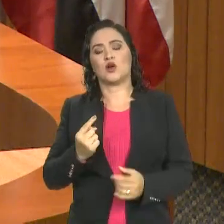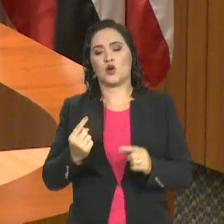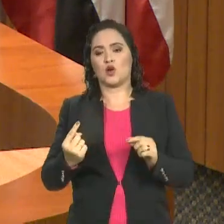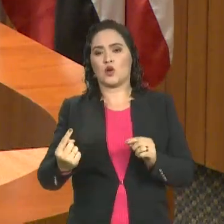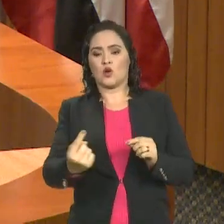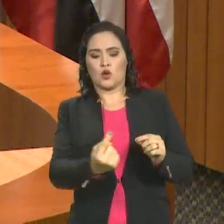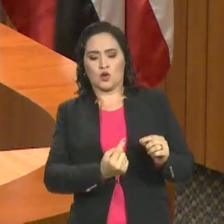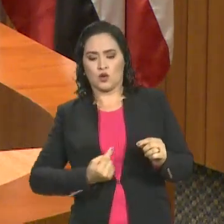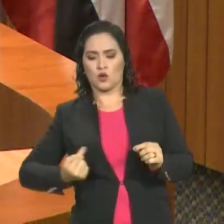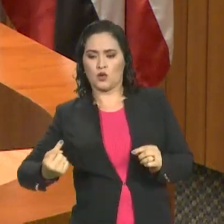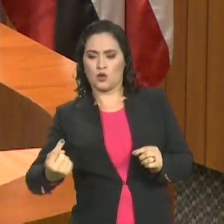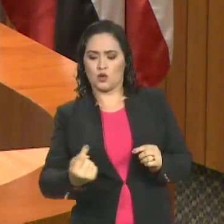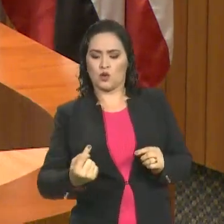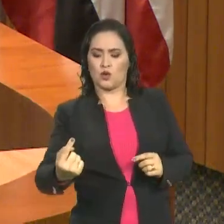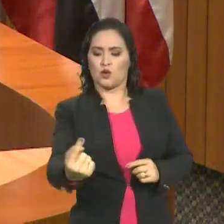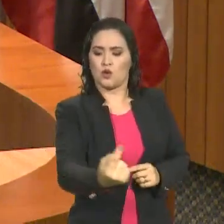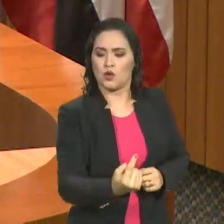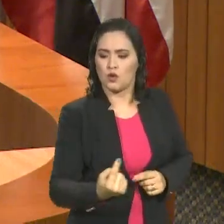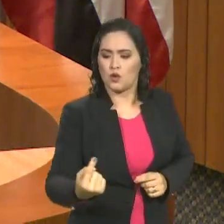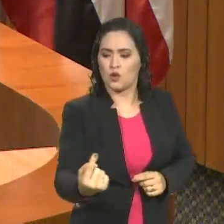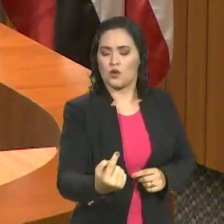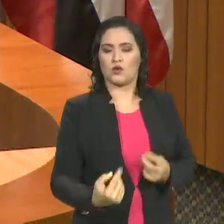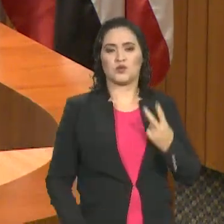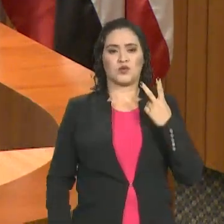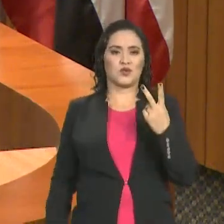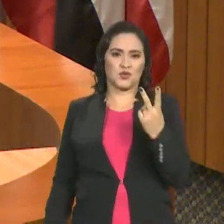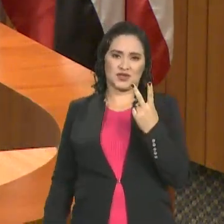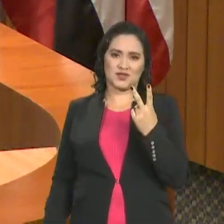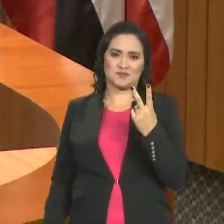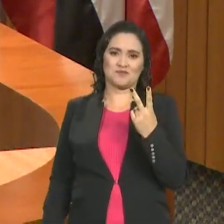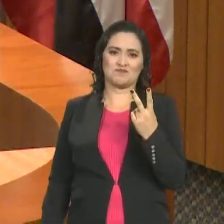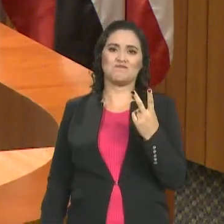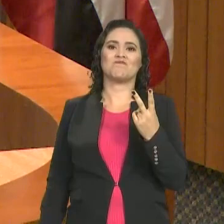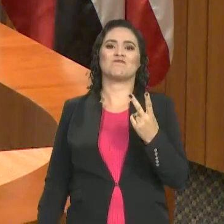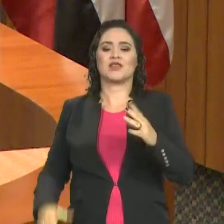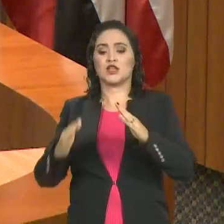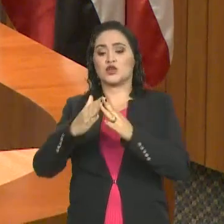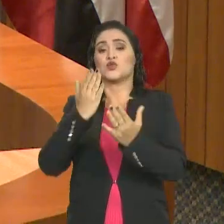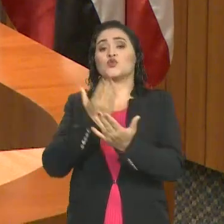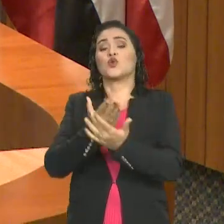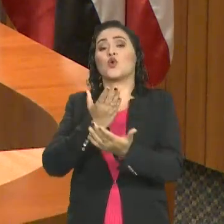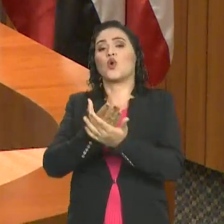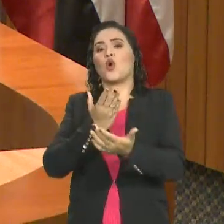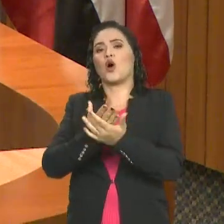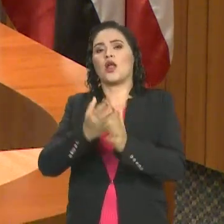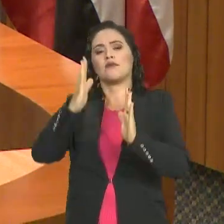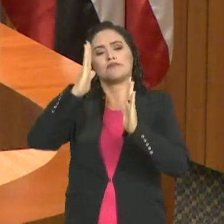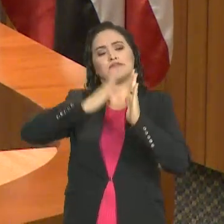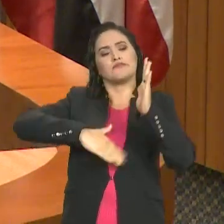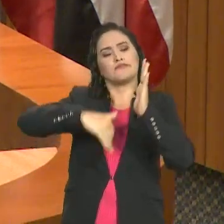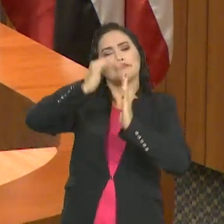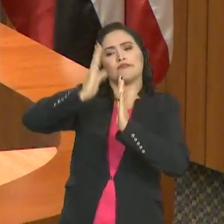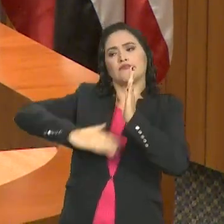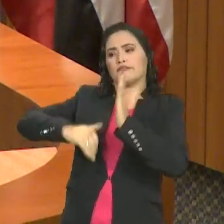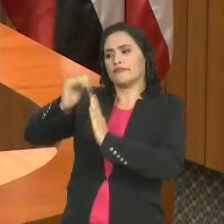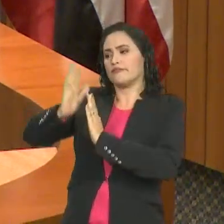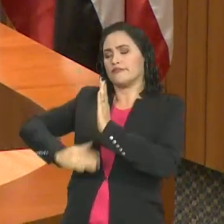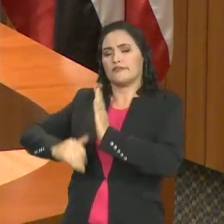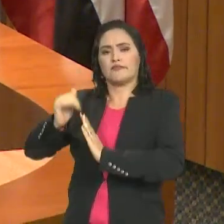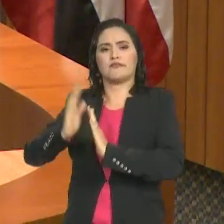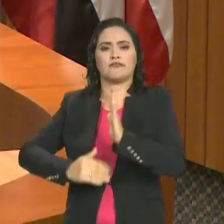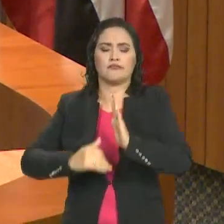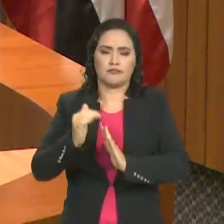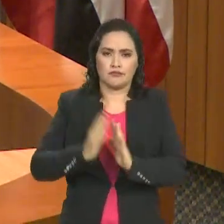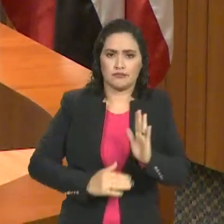existe. Mão de tinta em escola, escola no Rio Grande abandonada, caos completo. É todo dia professor chorando,